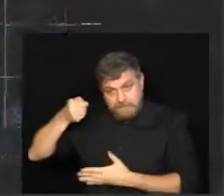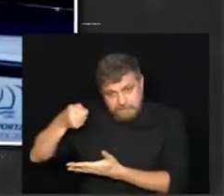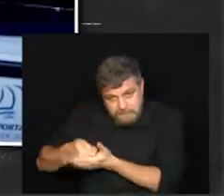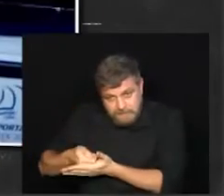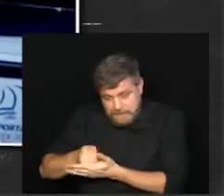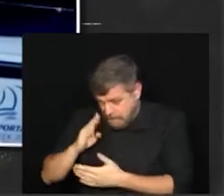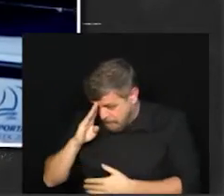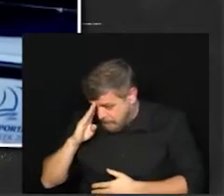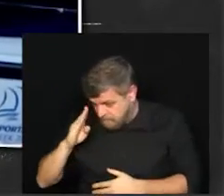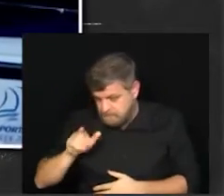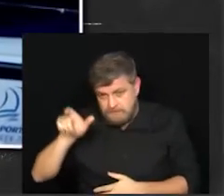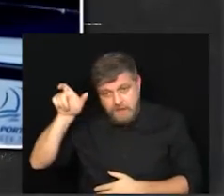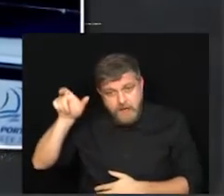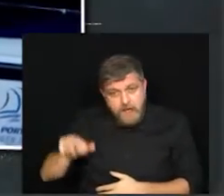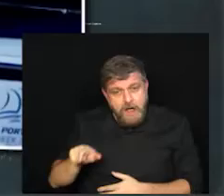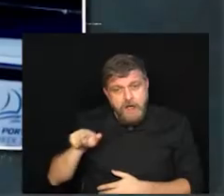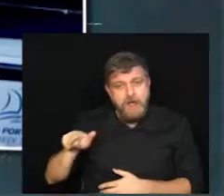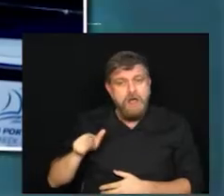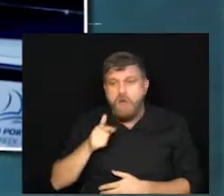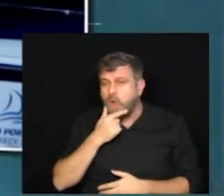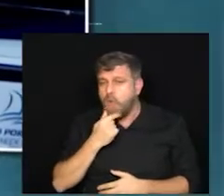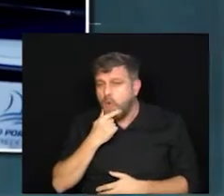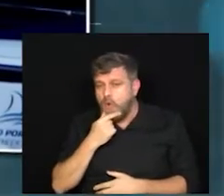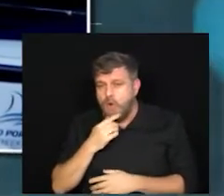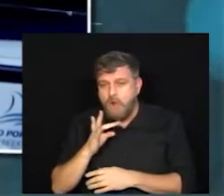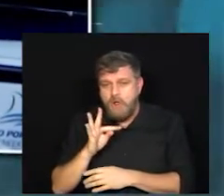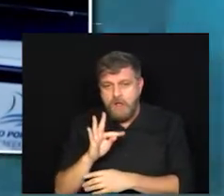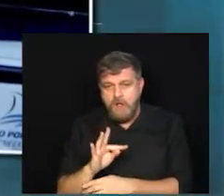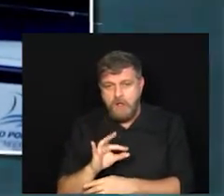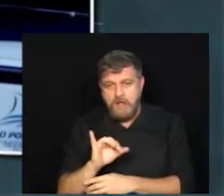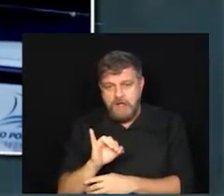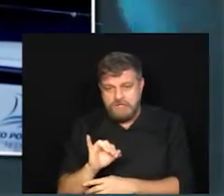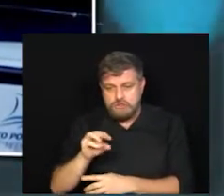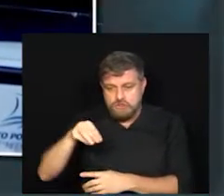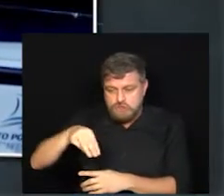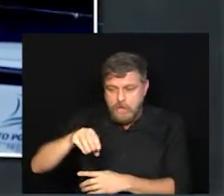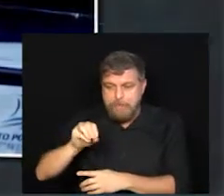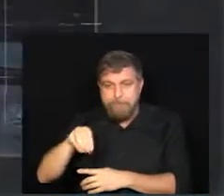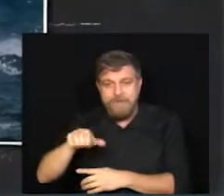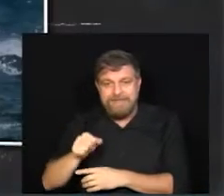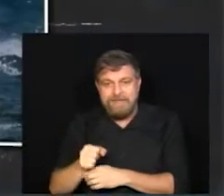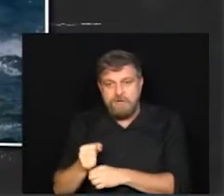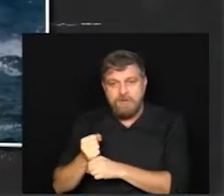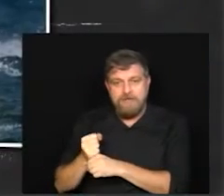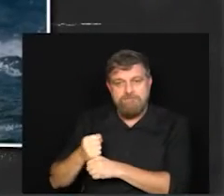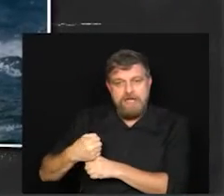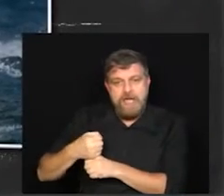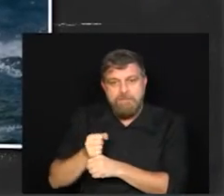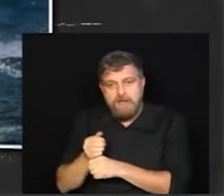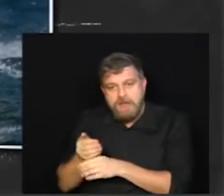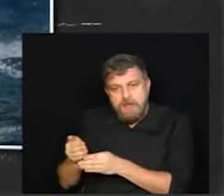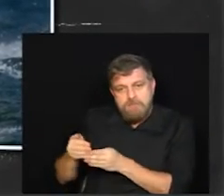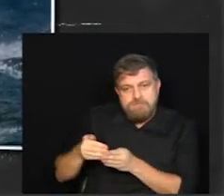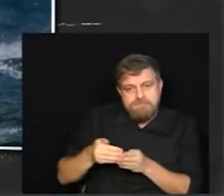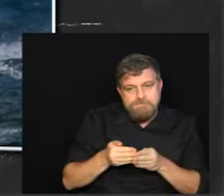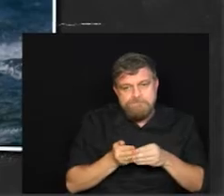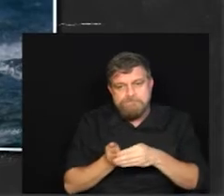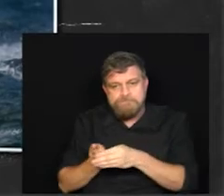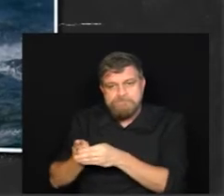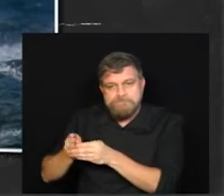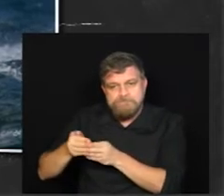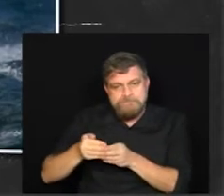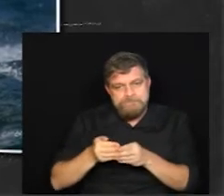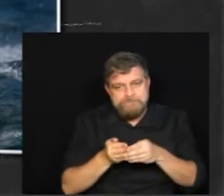decisão final geralmente é do timoneiro, do cara que está com o leme na mão. Nesta pandemia,